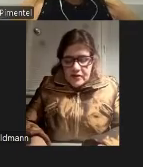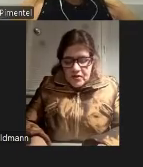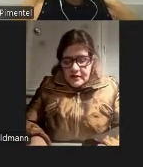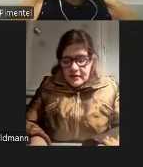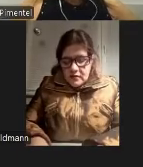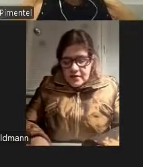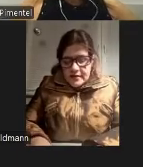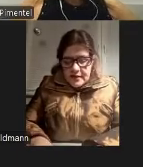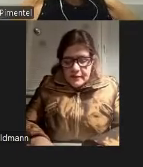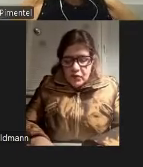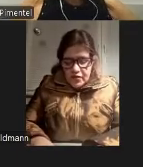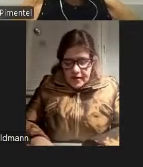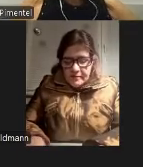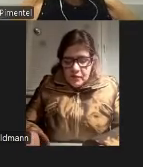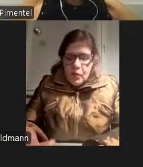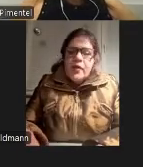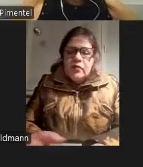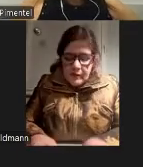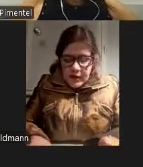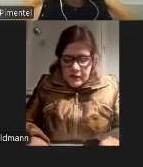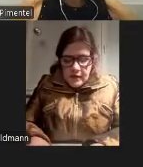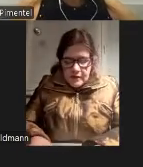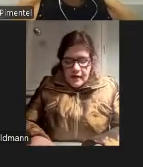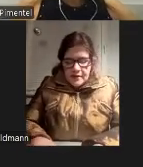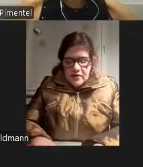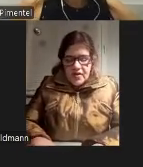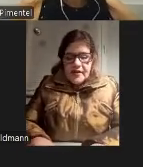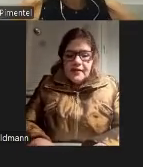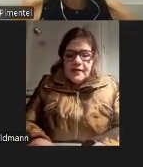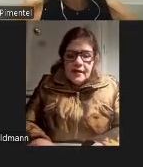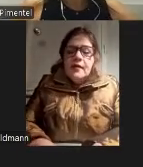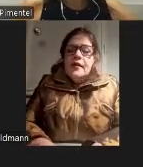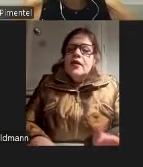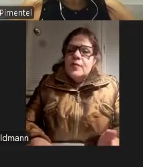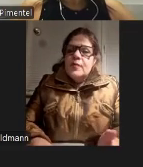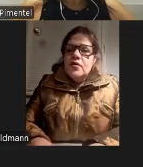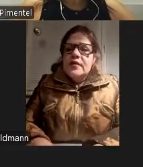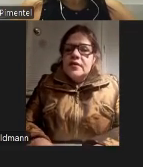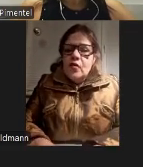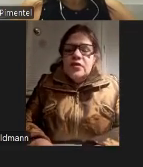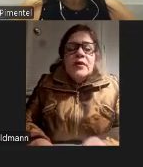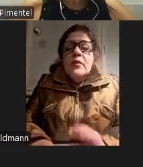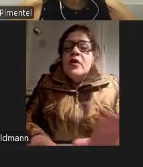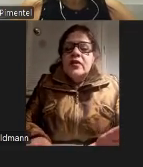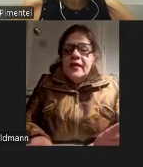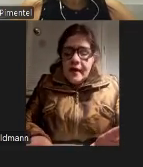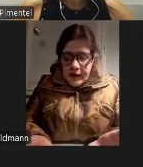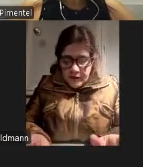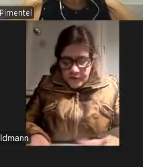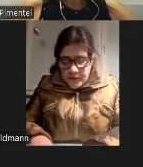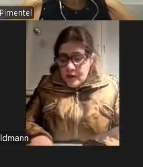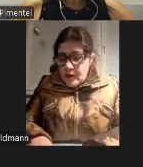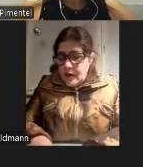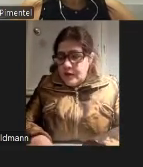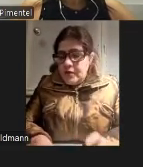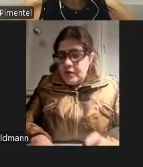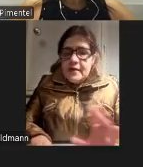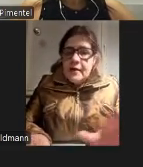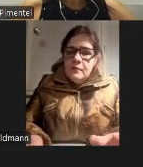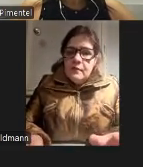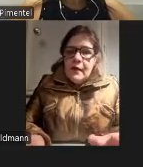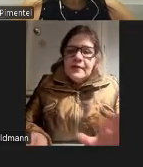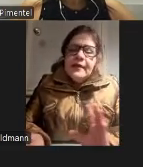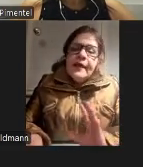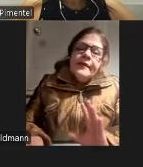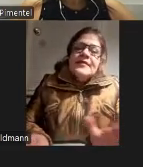seguinte, a gente está dando os exemplos, né, porque eu trabalho, né, na área da geriatria, das pessoas idosas, mas o bibliotecário, ele